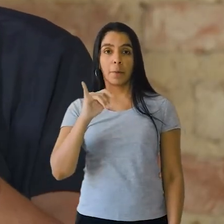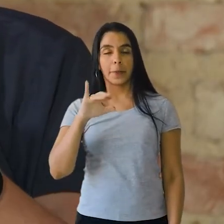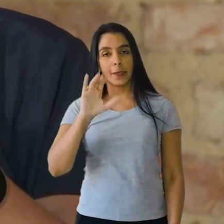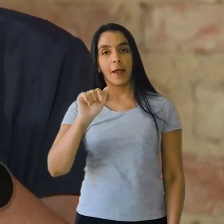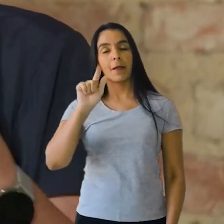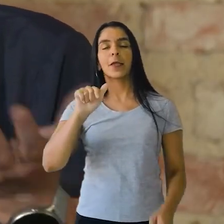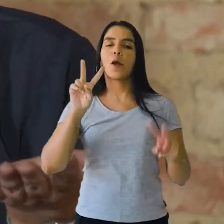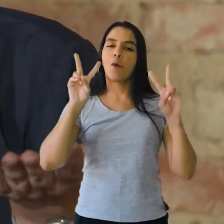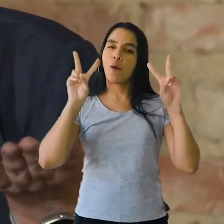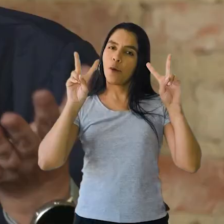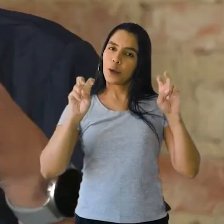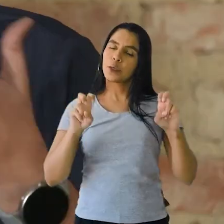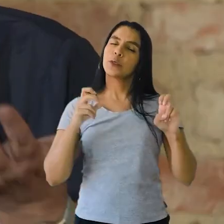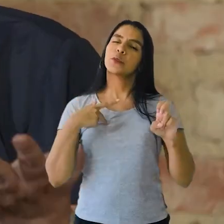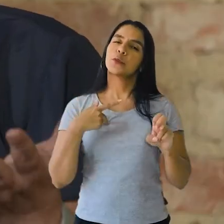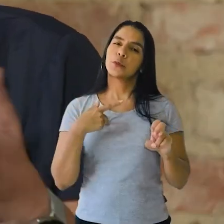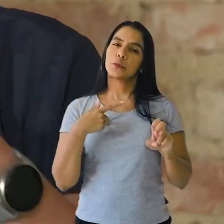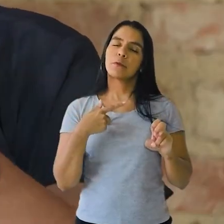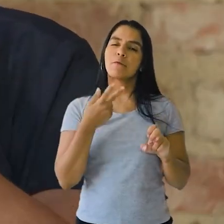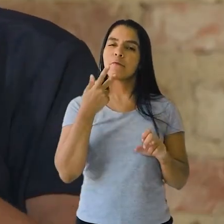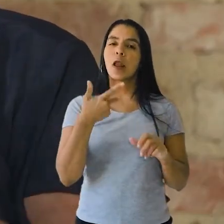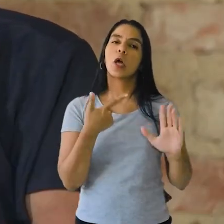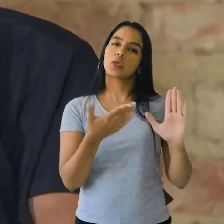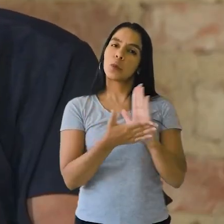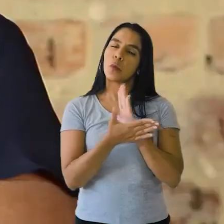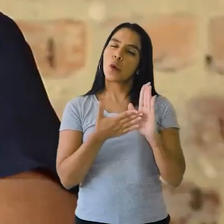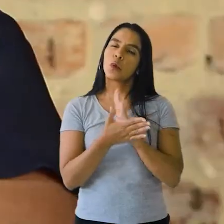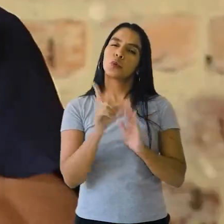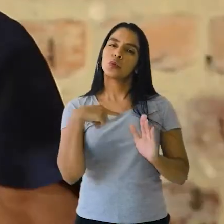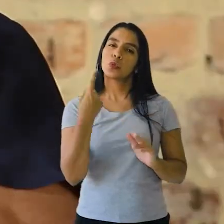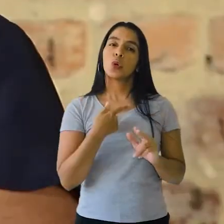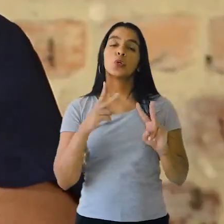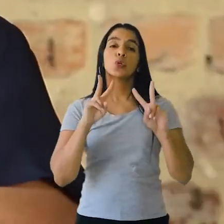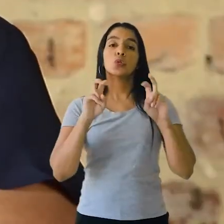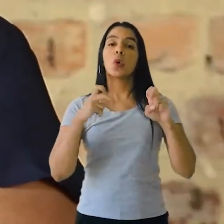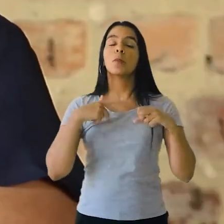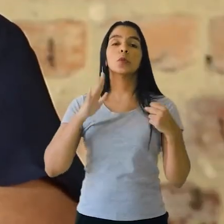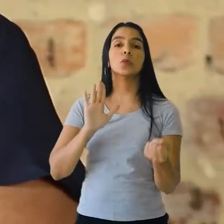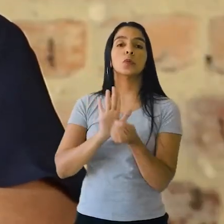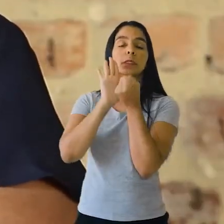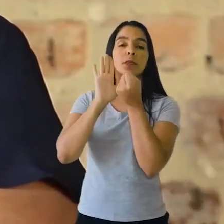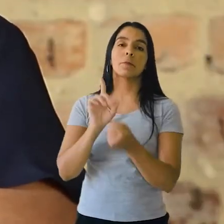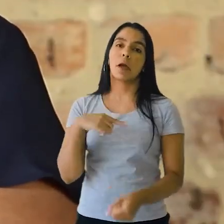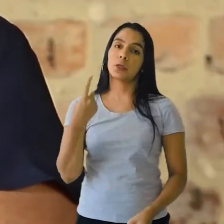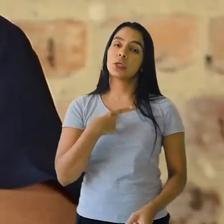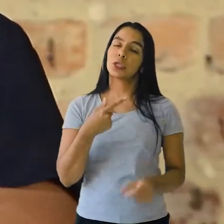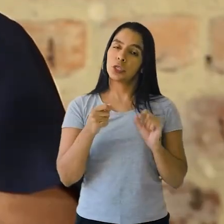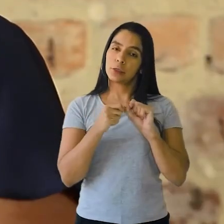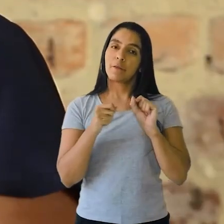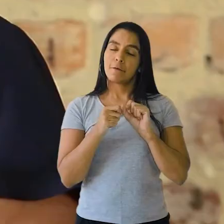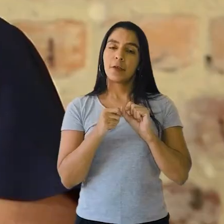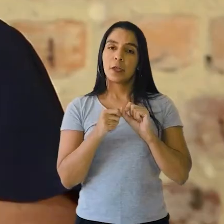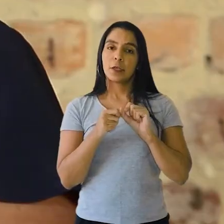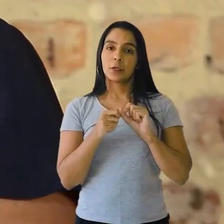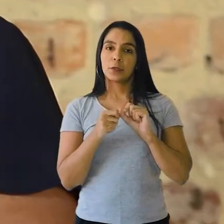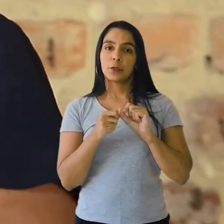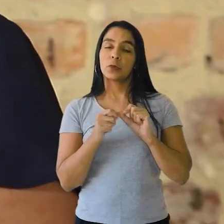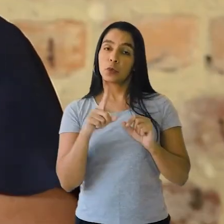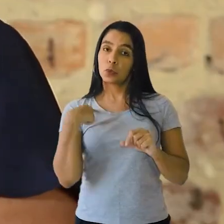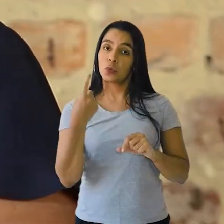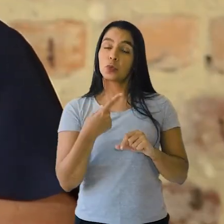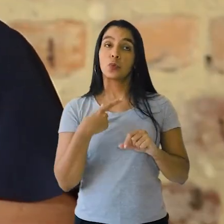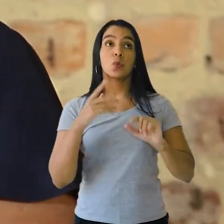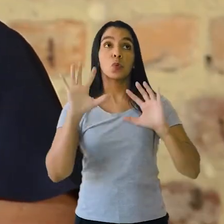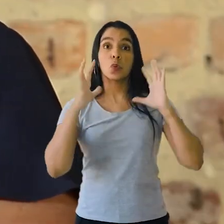que é essa forçante antrópica, que é o assunto tratado por alguns de nós a respeito dos impactos que